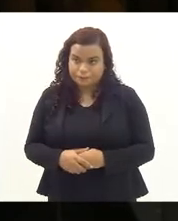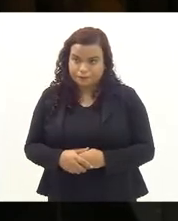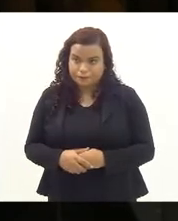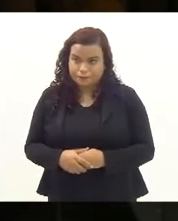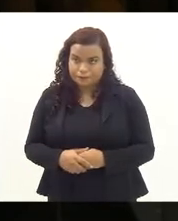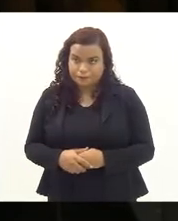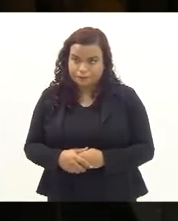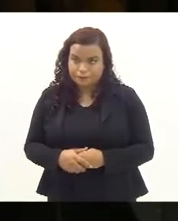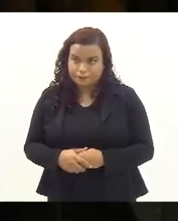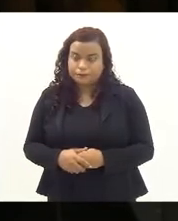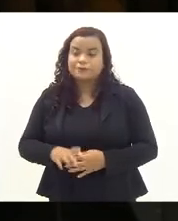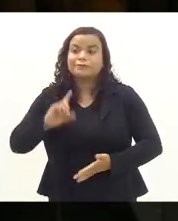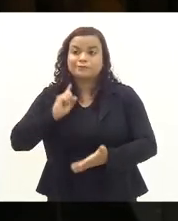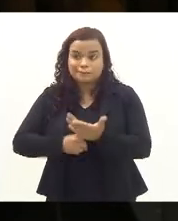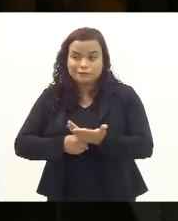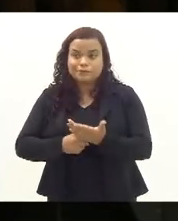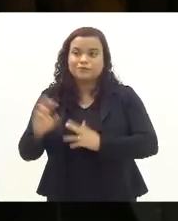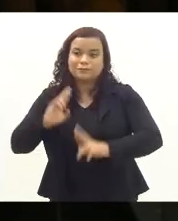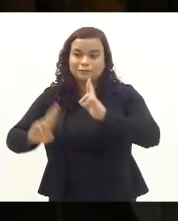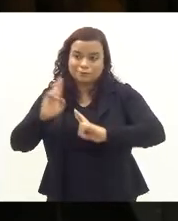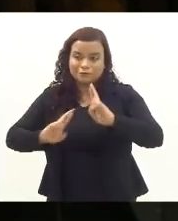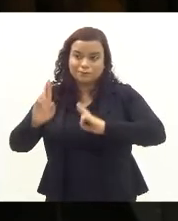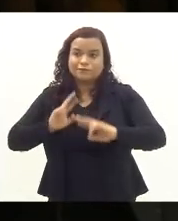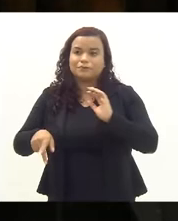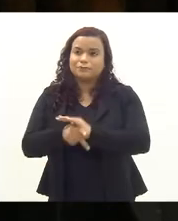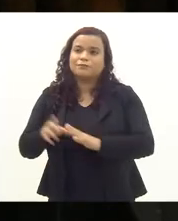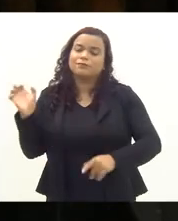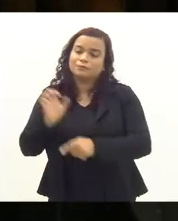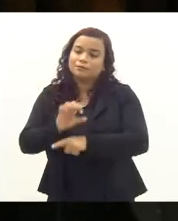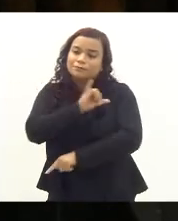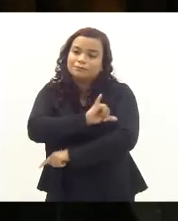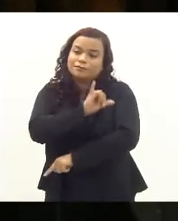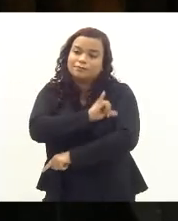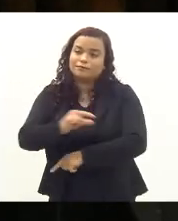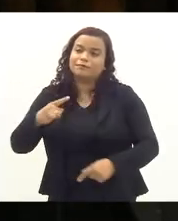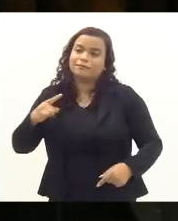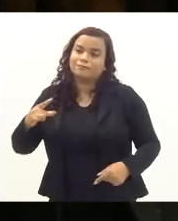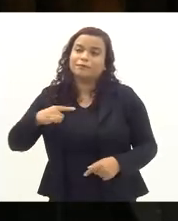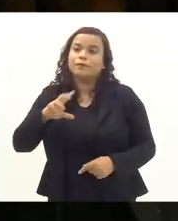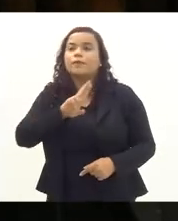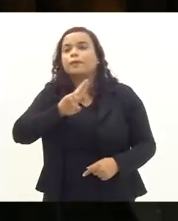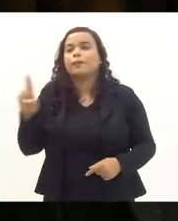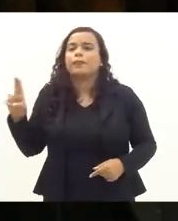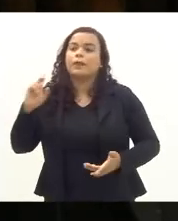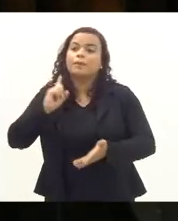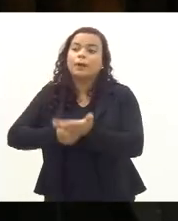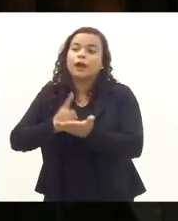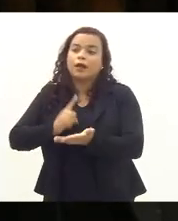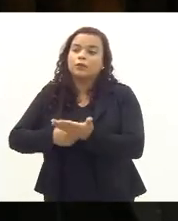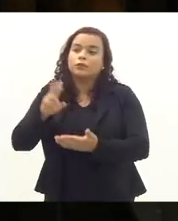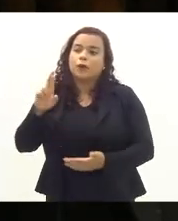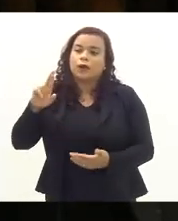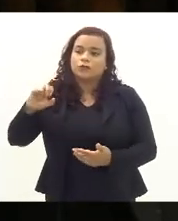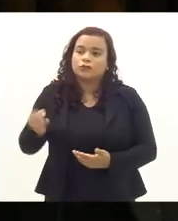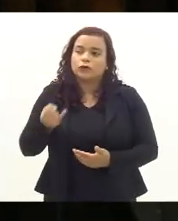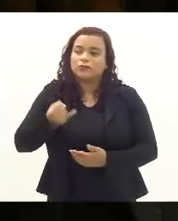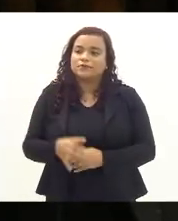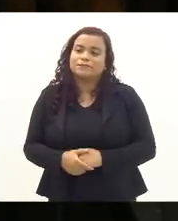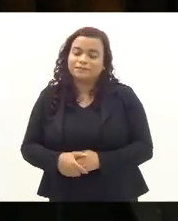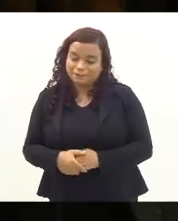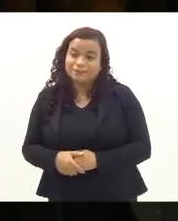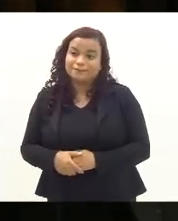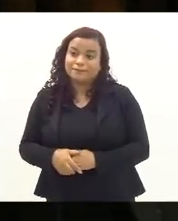e do pacto por resultados do Estado do Rio de Janeiro chamado pacto RJ